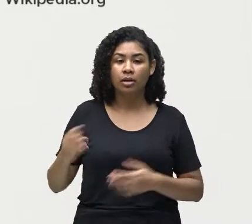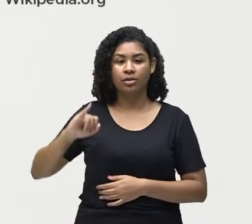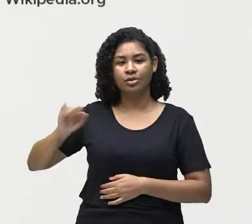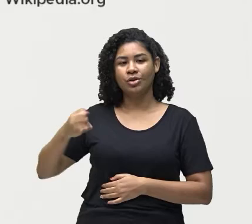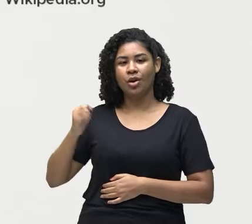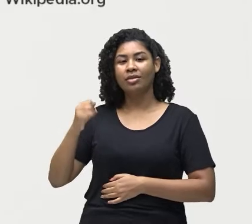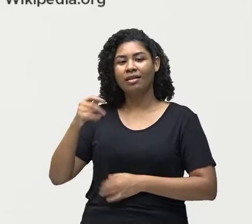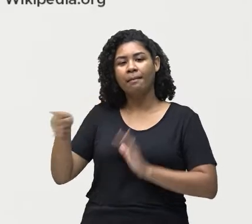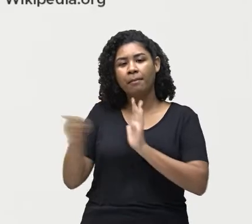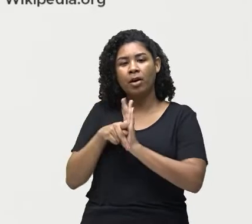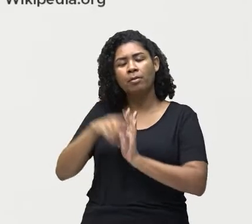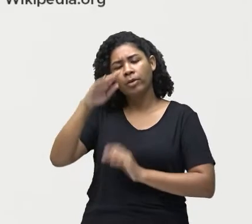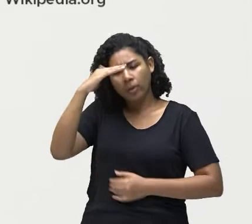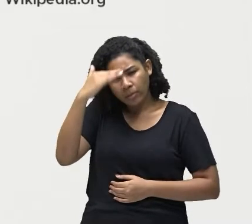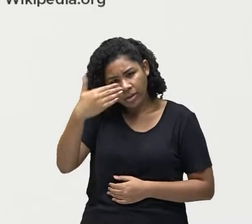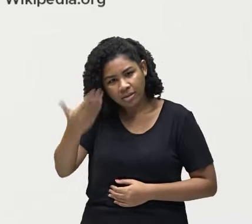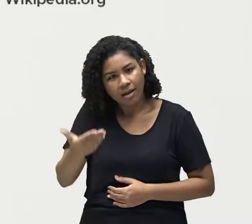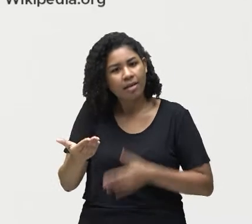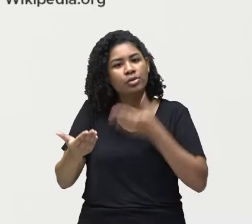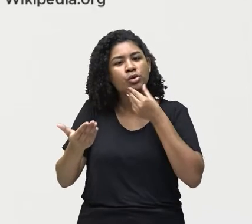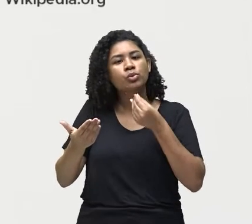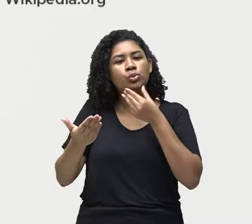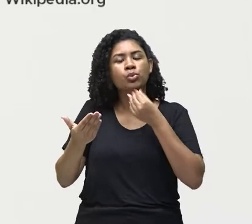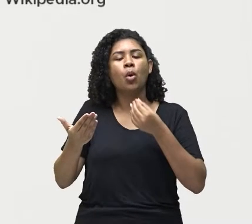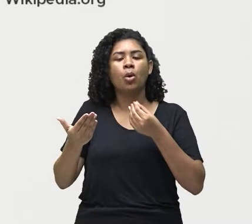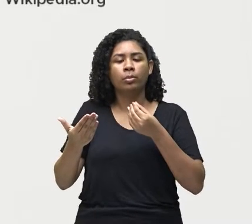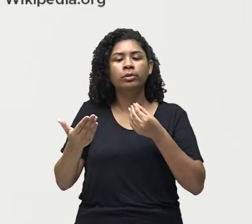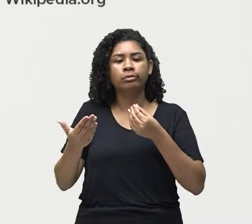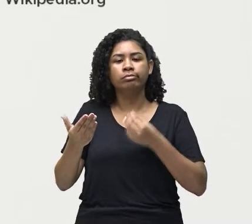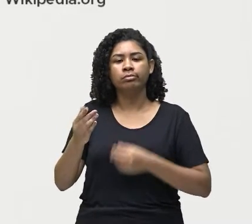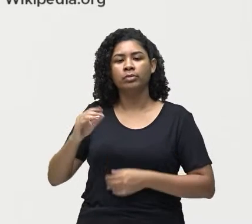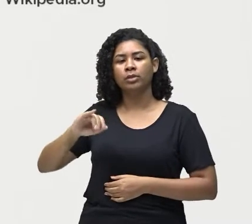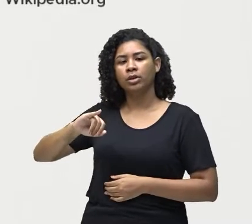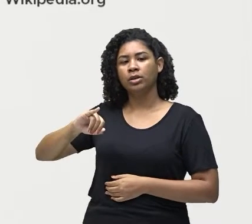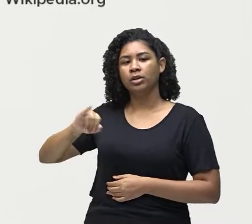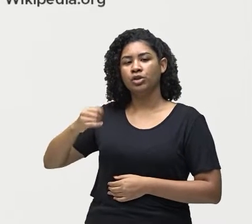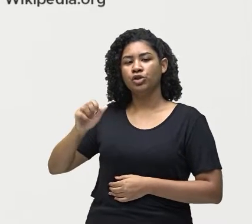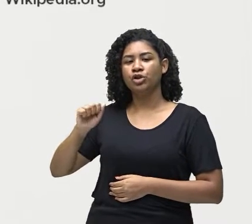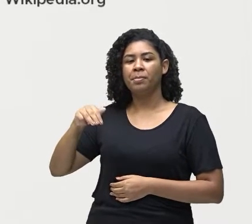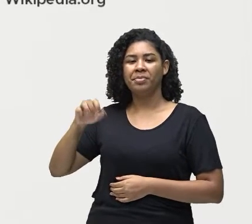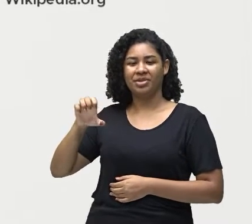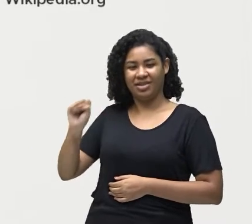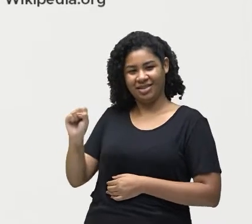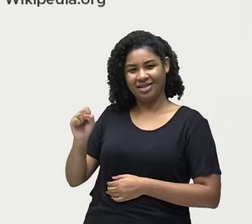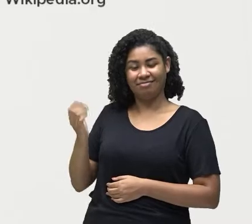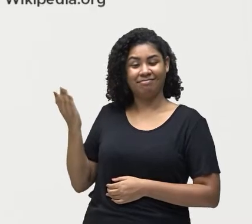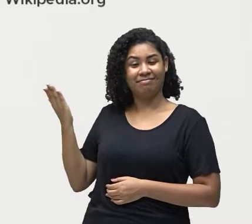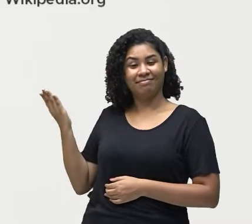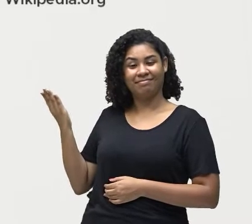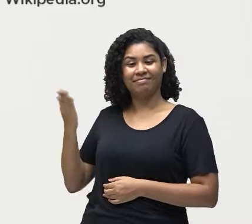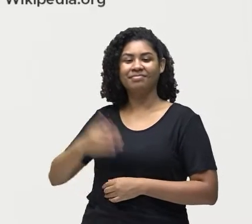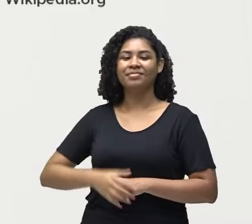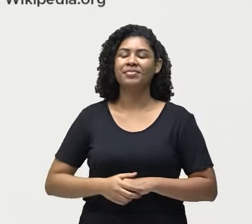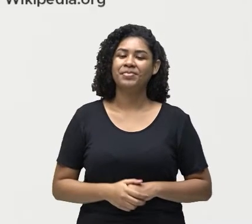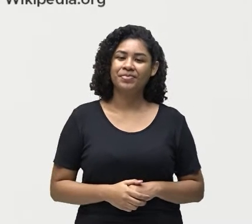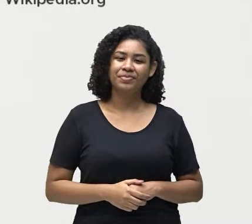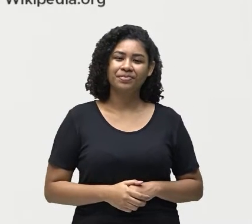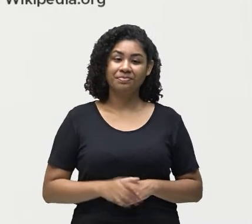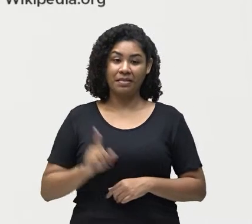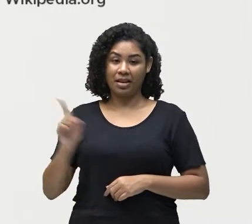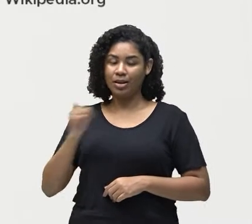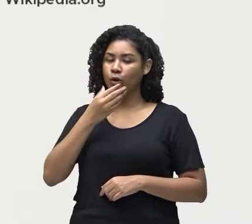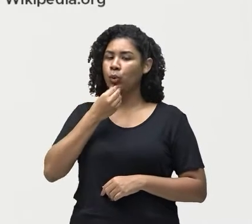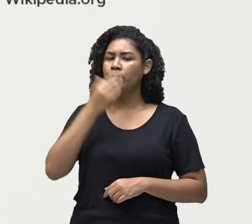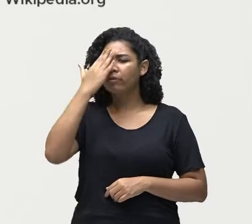sobrenome, homenageando aqui a pessoa que estudou a termodinâmica, tá bom?